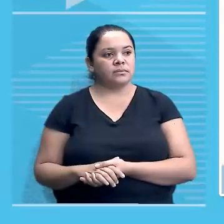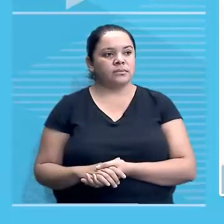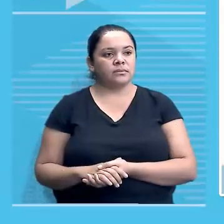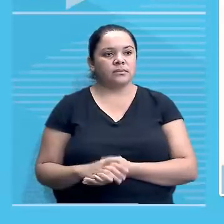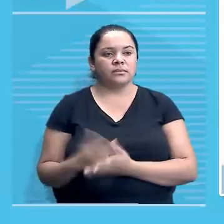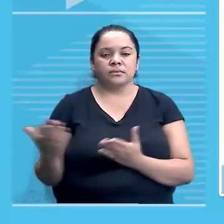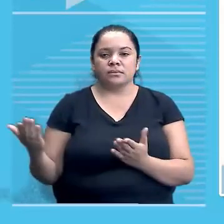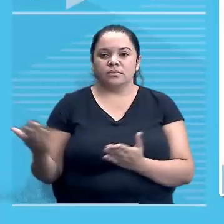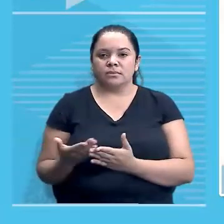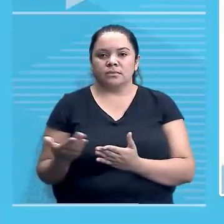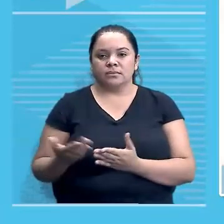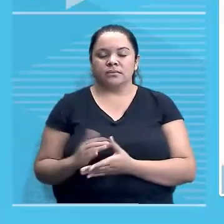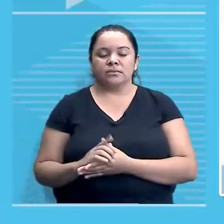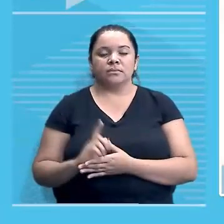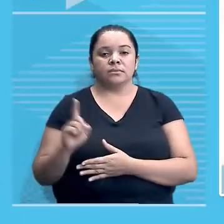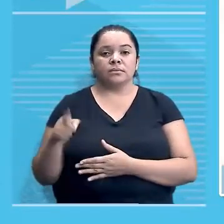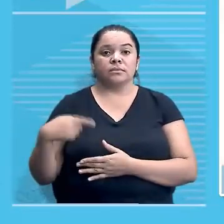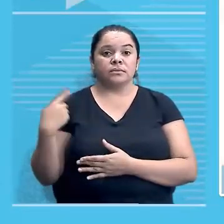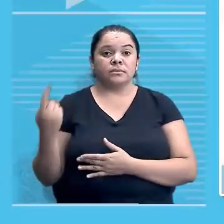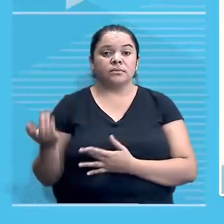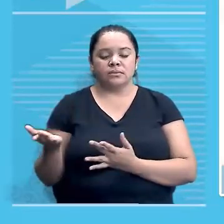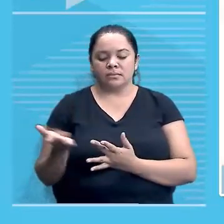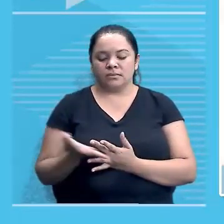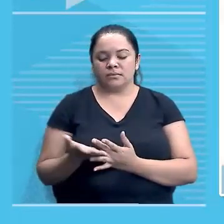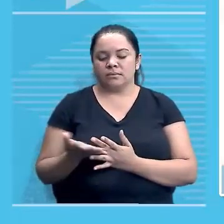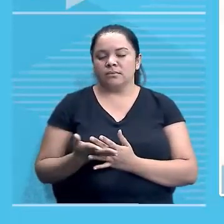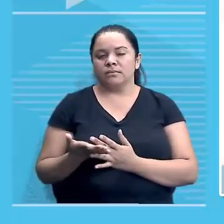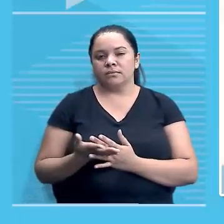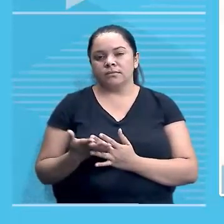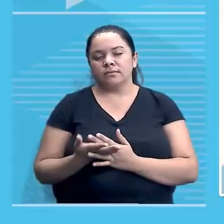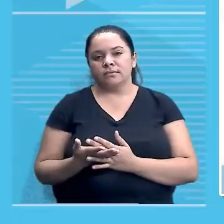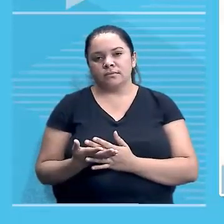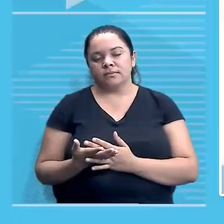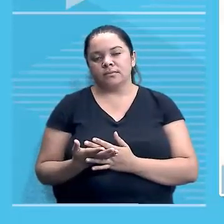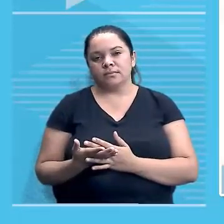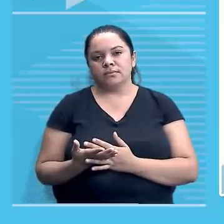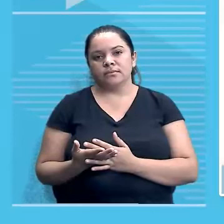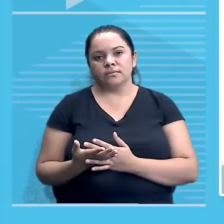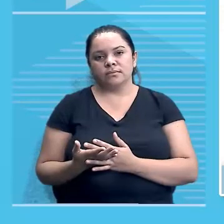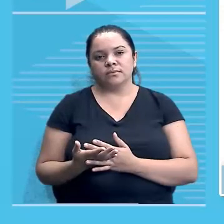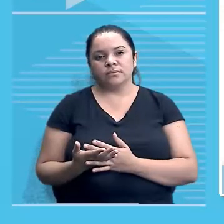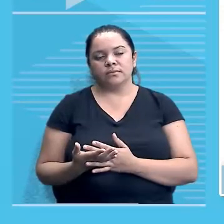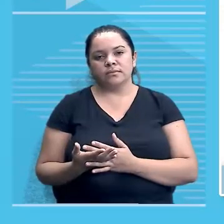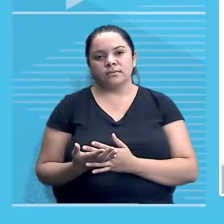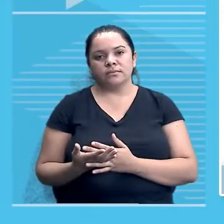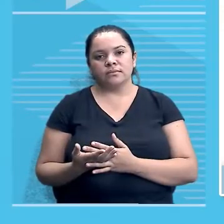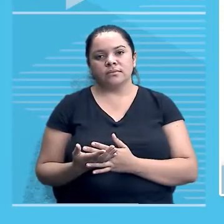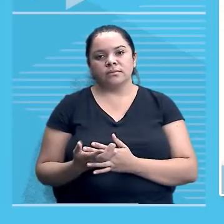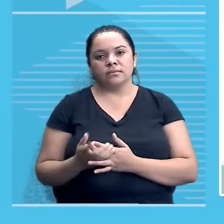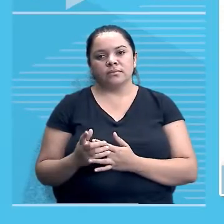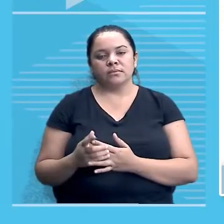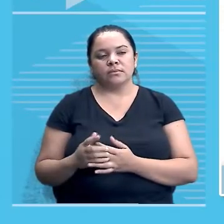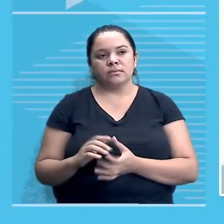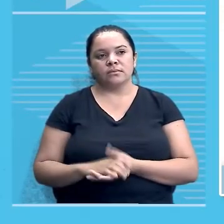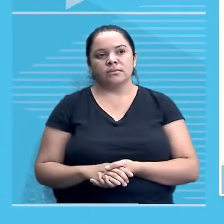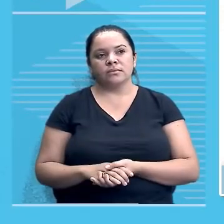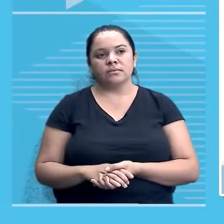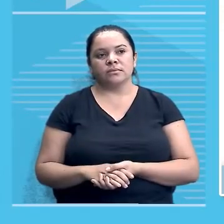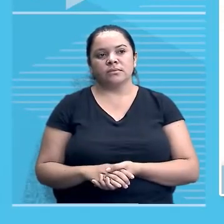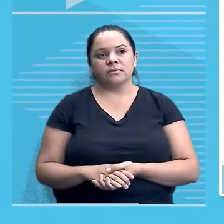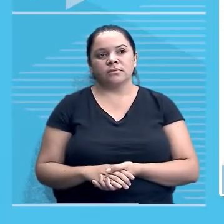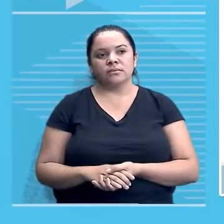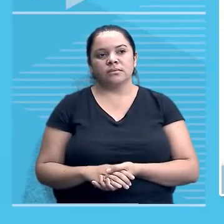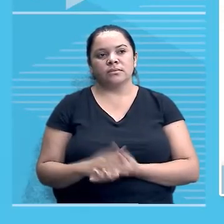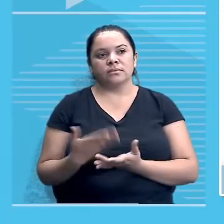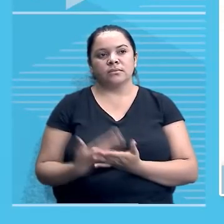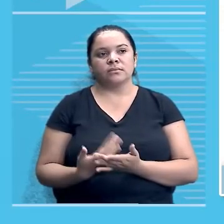vai, depois da nossa pausa para a segunda aula, gente vai trabalhar